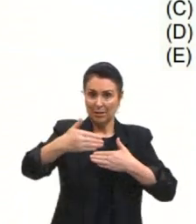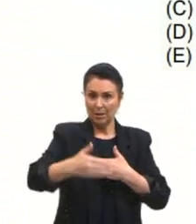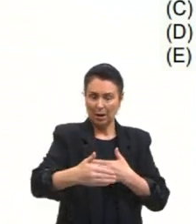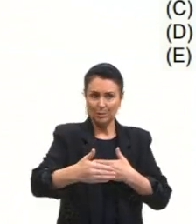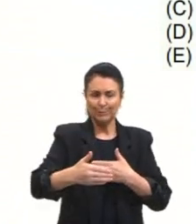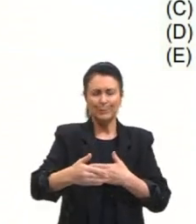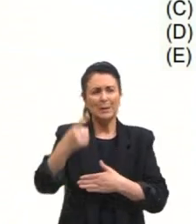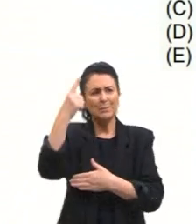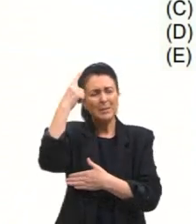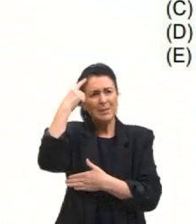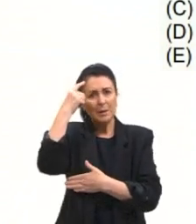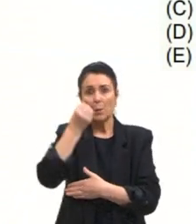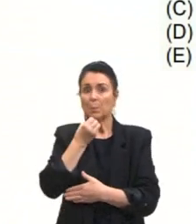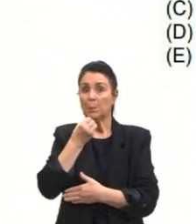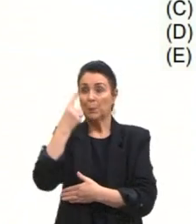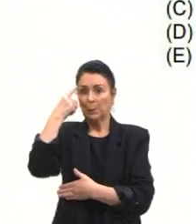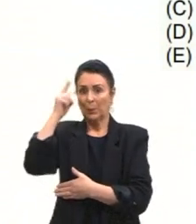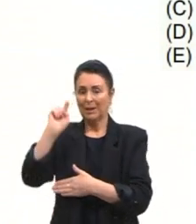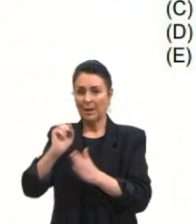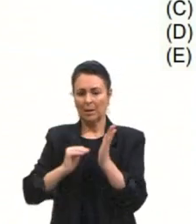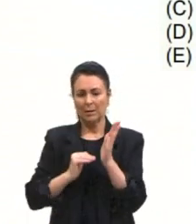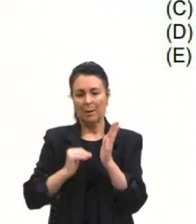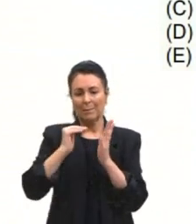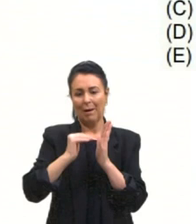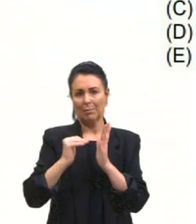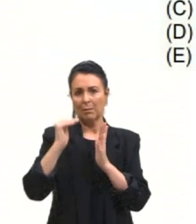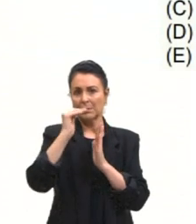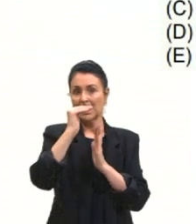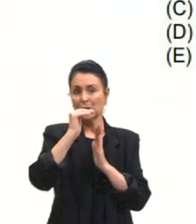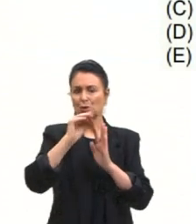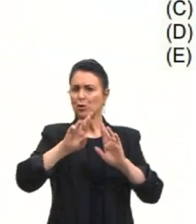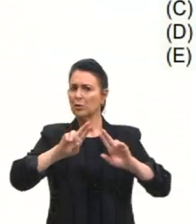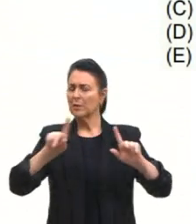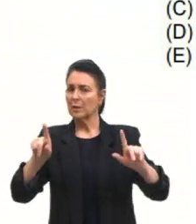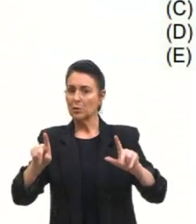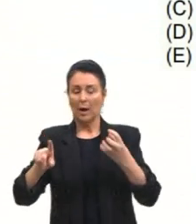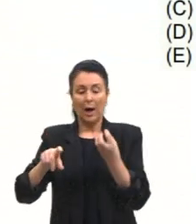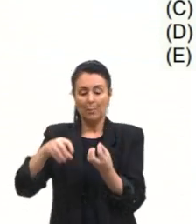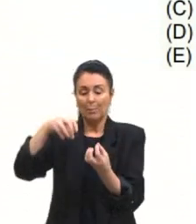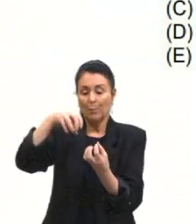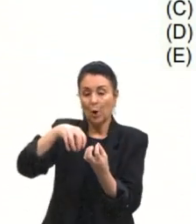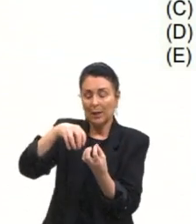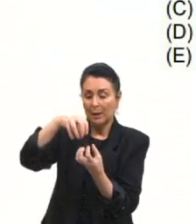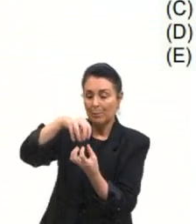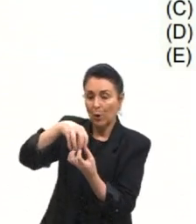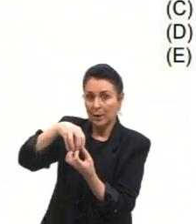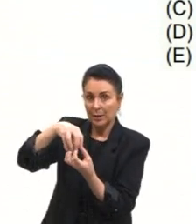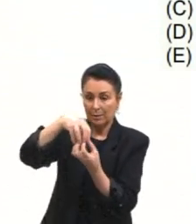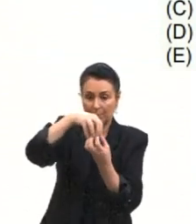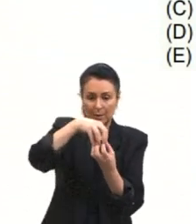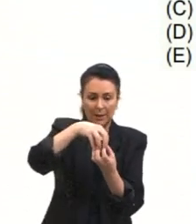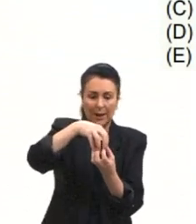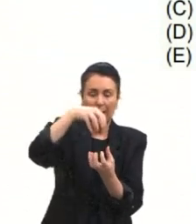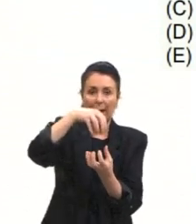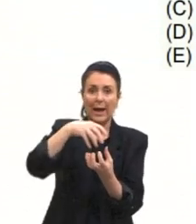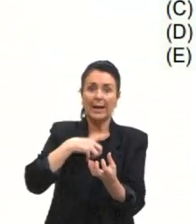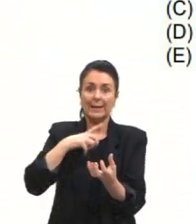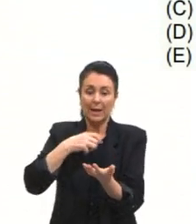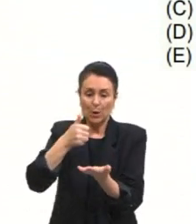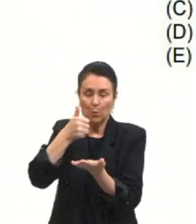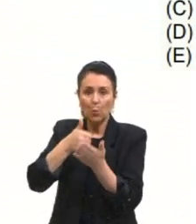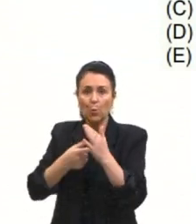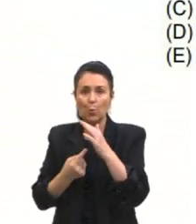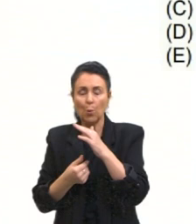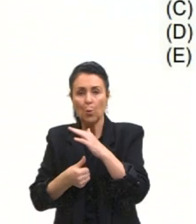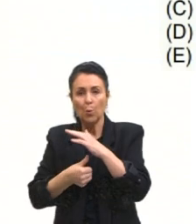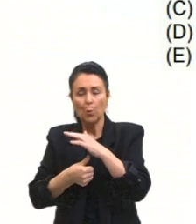boa ideia organizá-las em camadas alternadas, onde cada bolinha de uma camada se apoiaria em 4